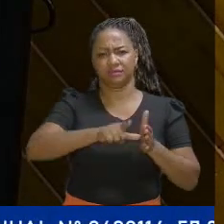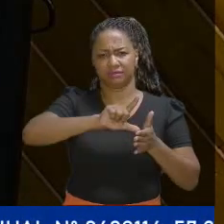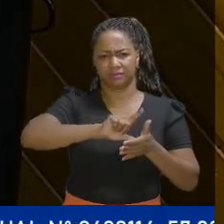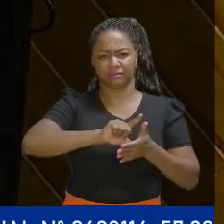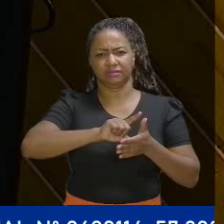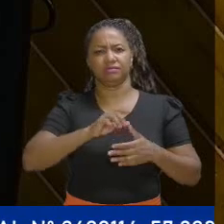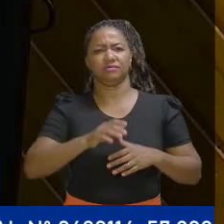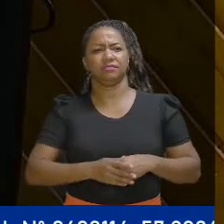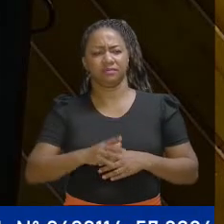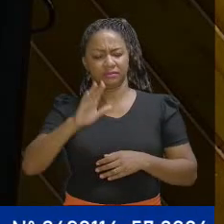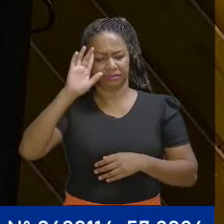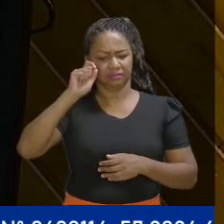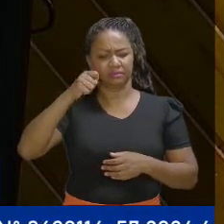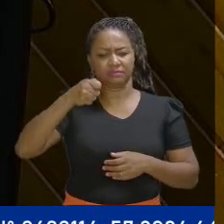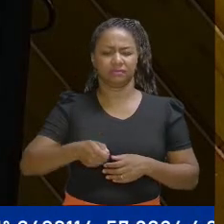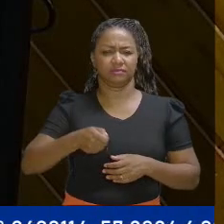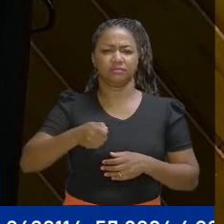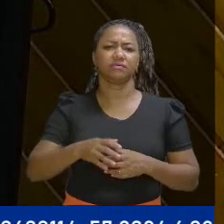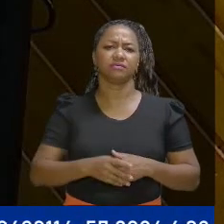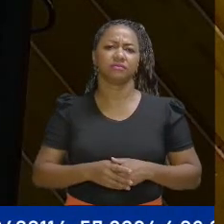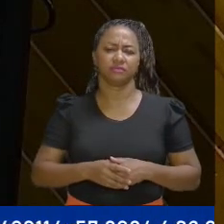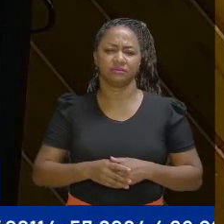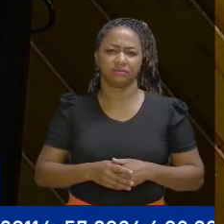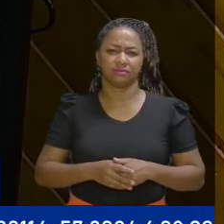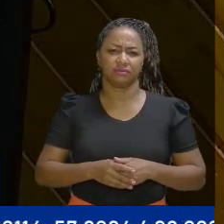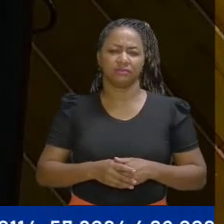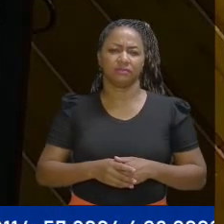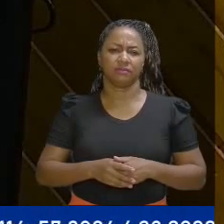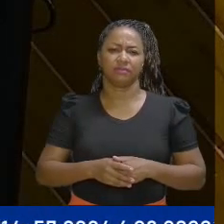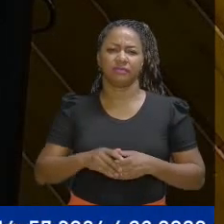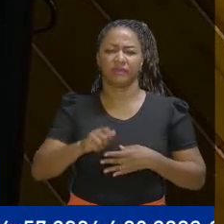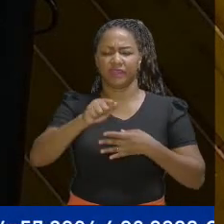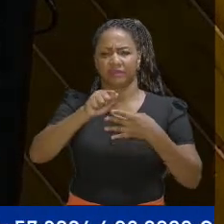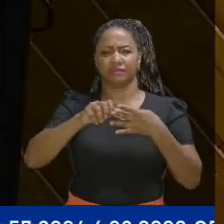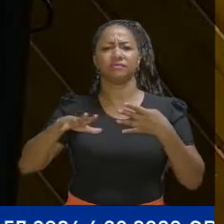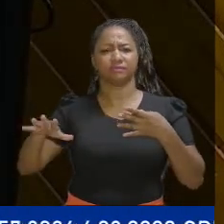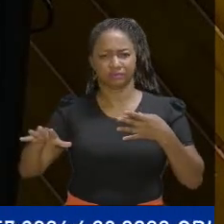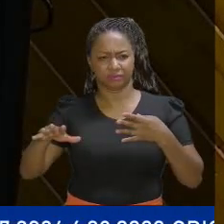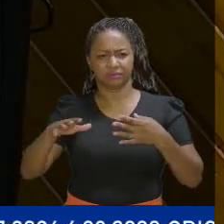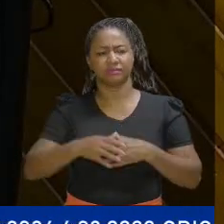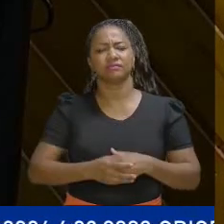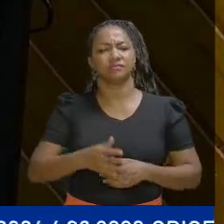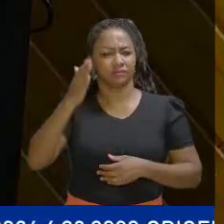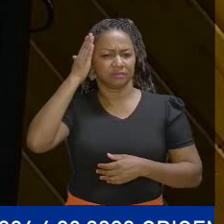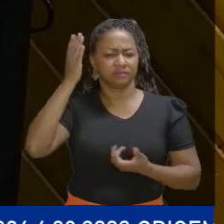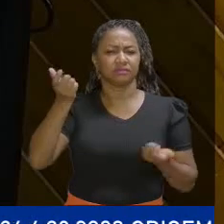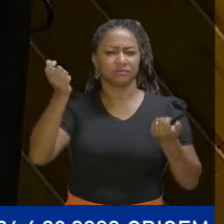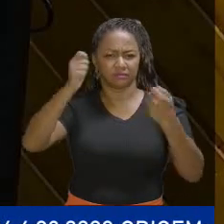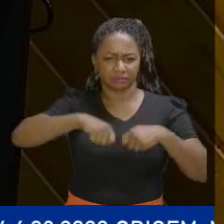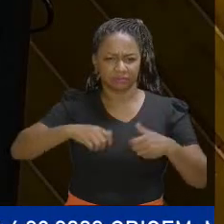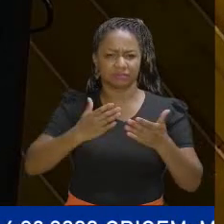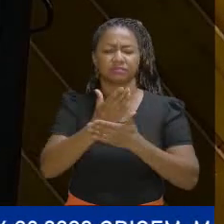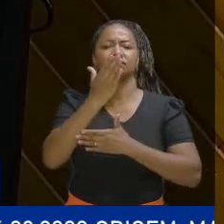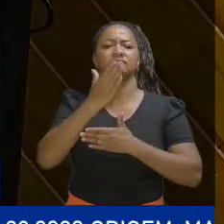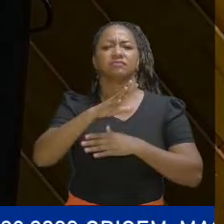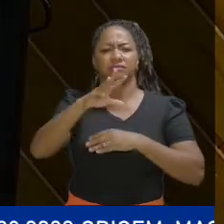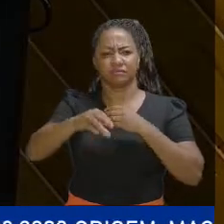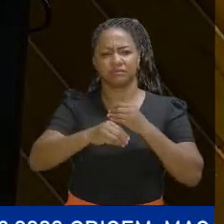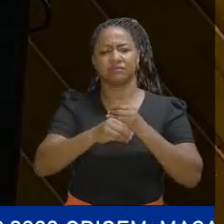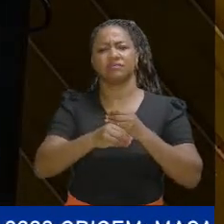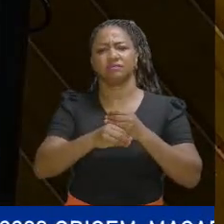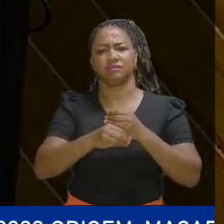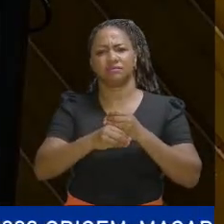a presente decisão. A jurisprudência é consentânea em reconhecer a possibilidade de aprovação com